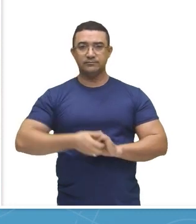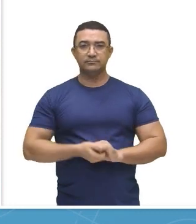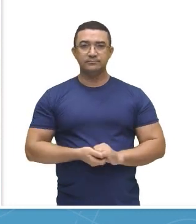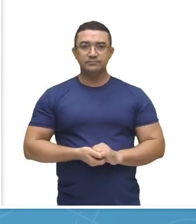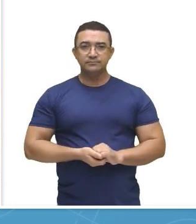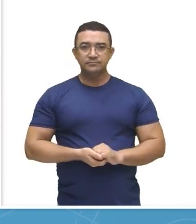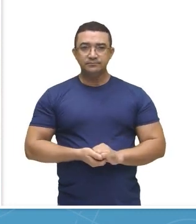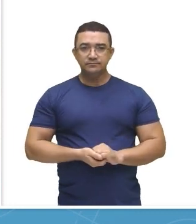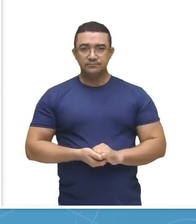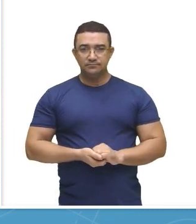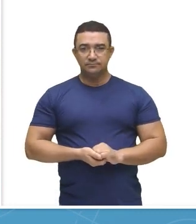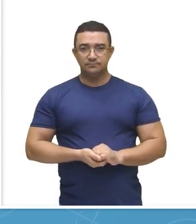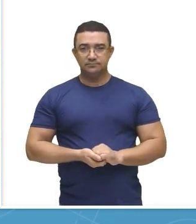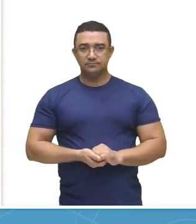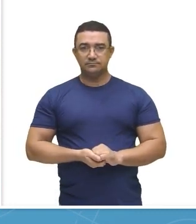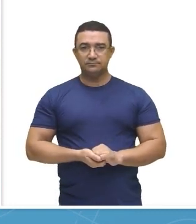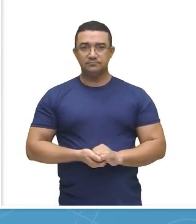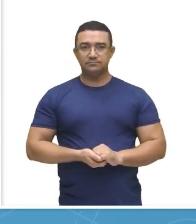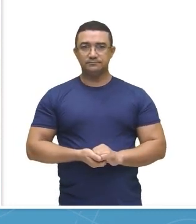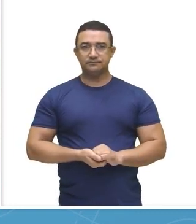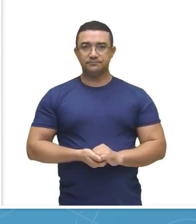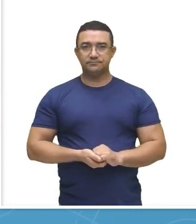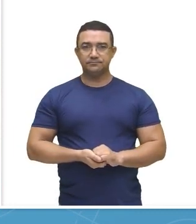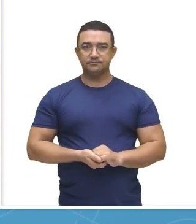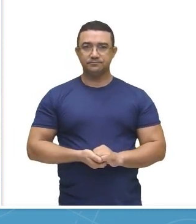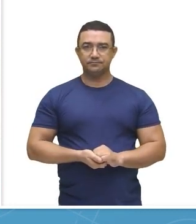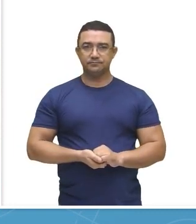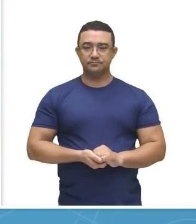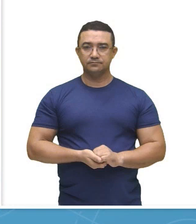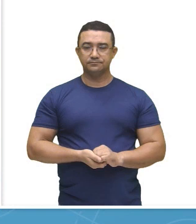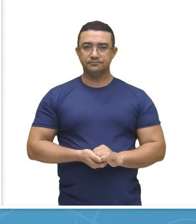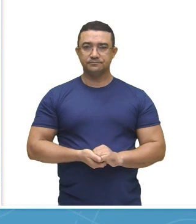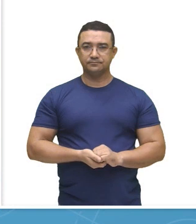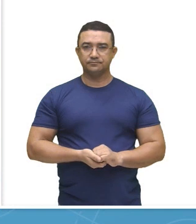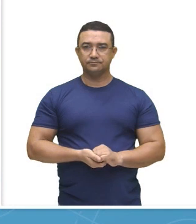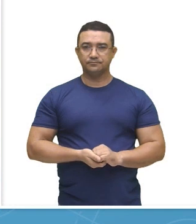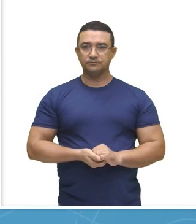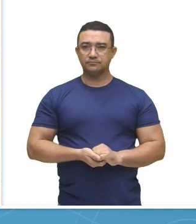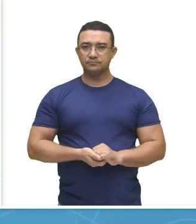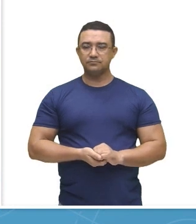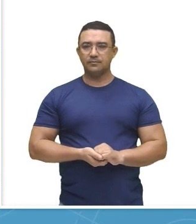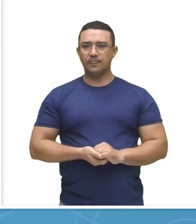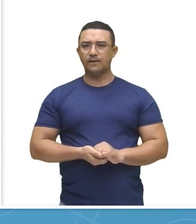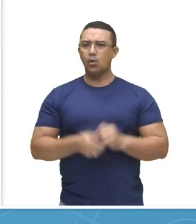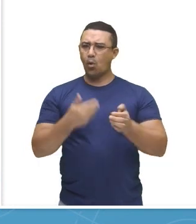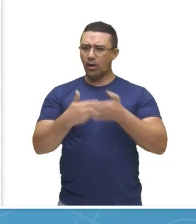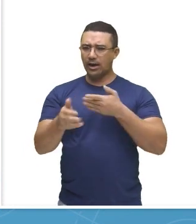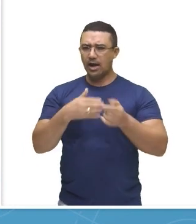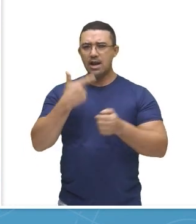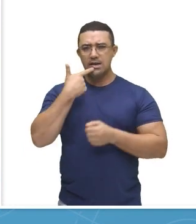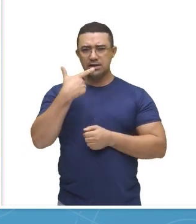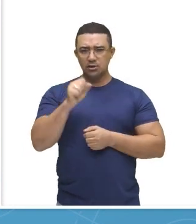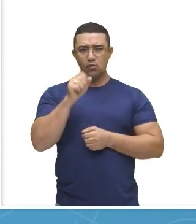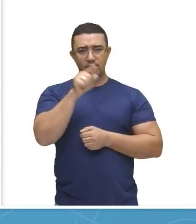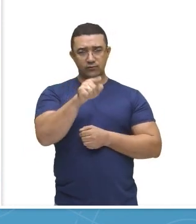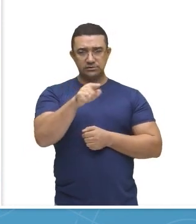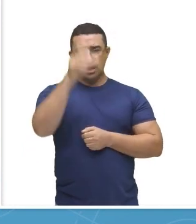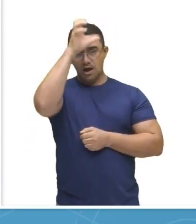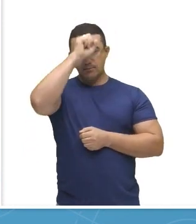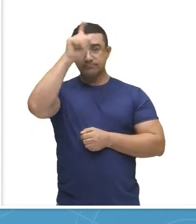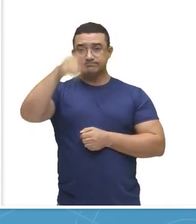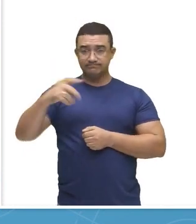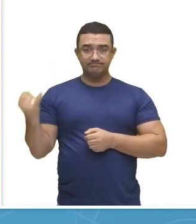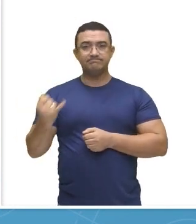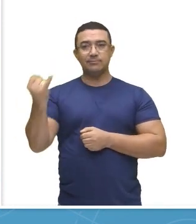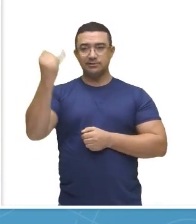Assim, pessoal, com relação a qualquer idioma que vocês estiverem aprendendo, é importante que você